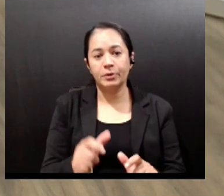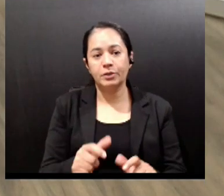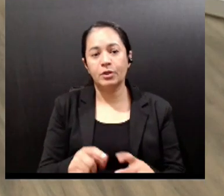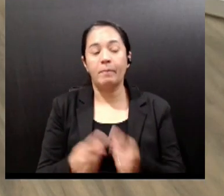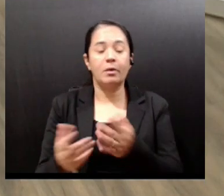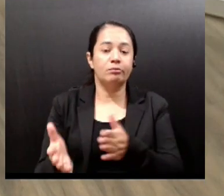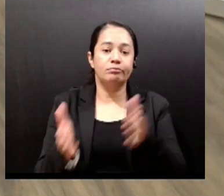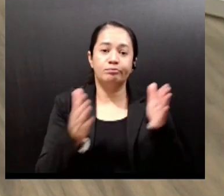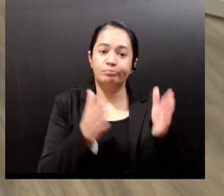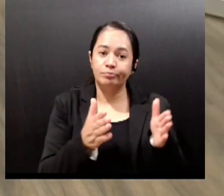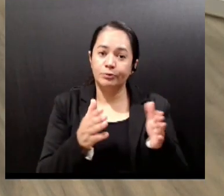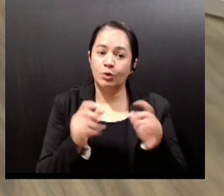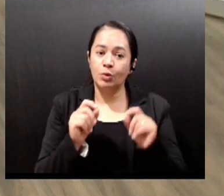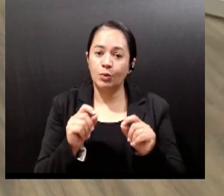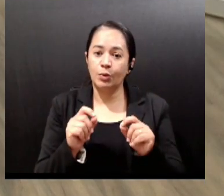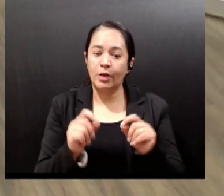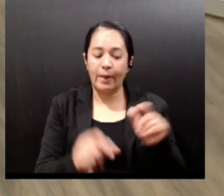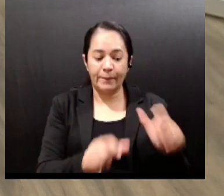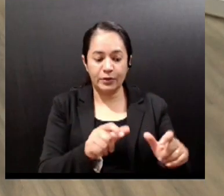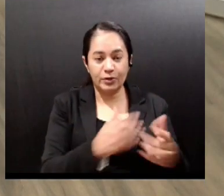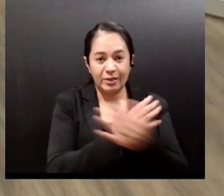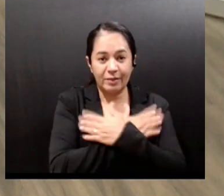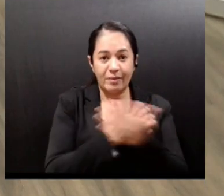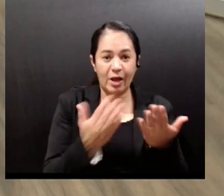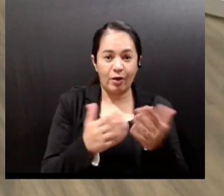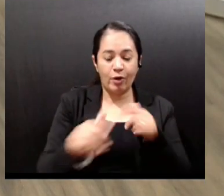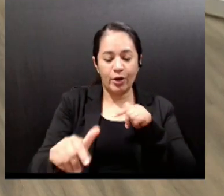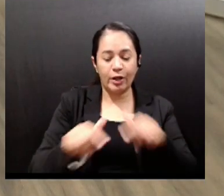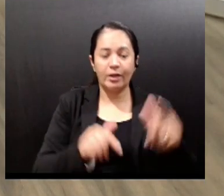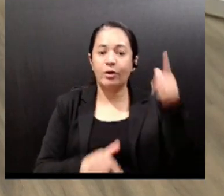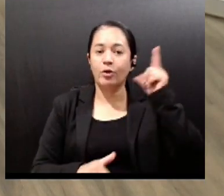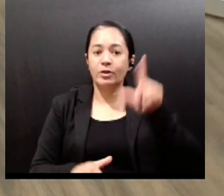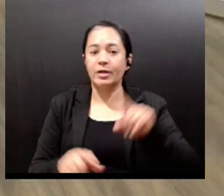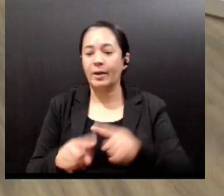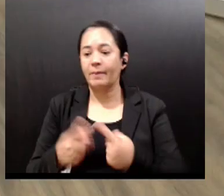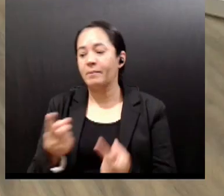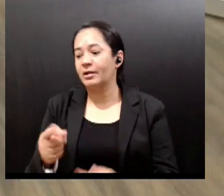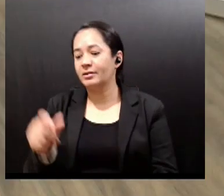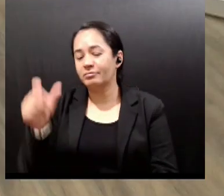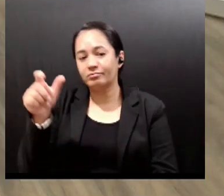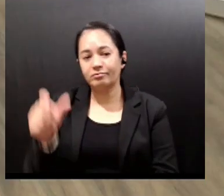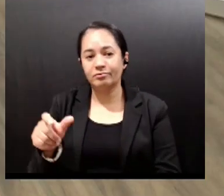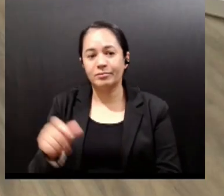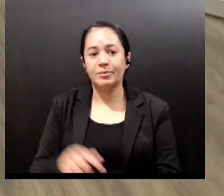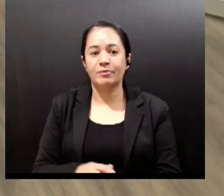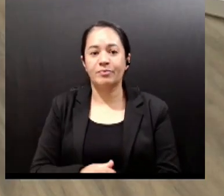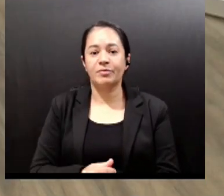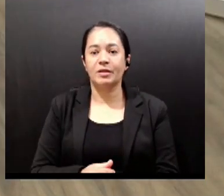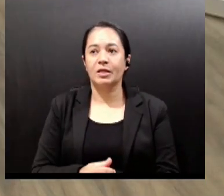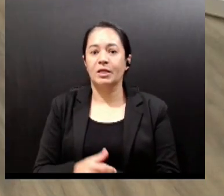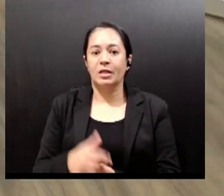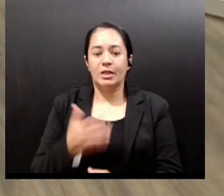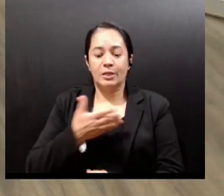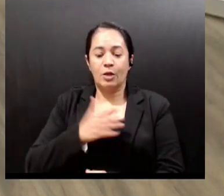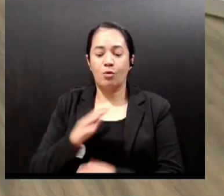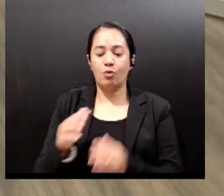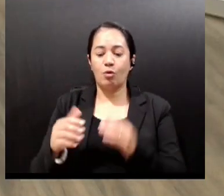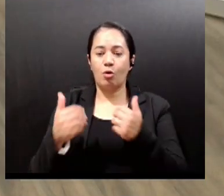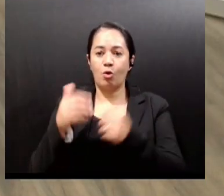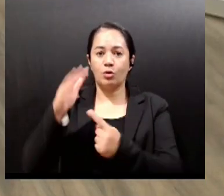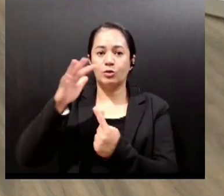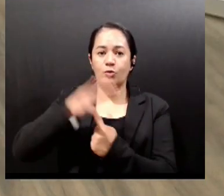aquelas pessoas que se sentem desconfortáveis em ficar, seja no terminal, na rodoviária, em qualquer ponto de ônibus,